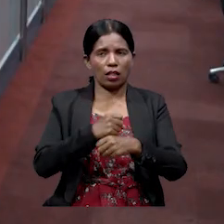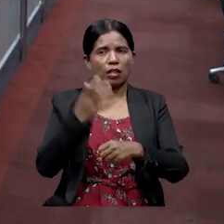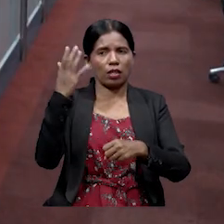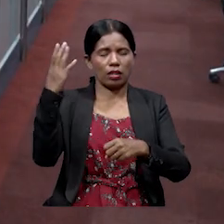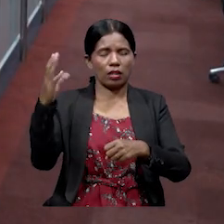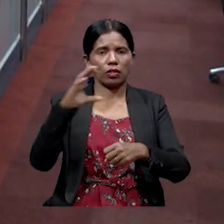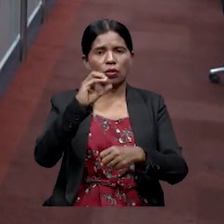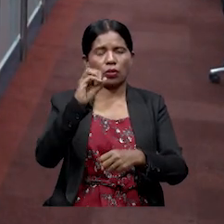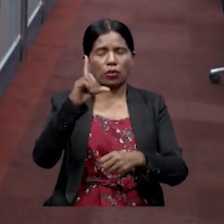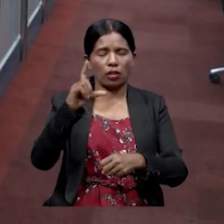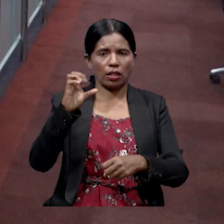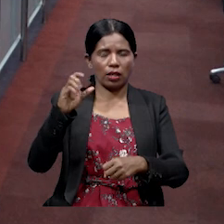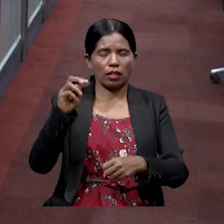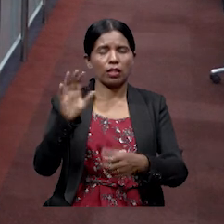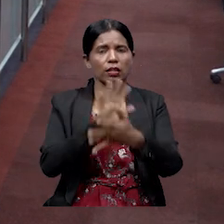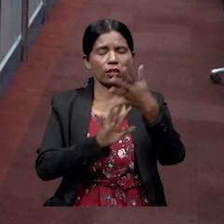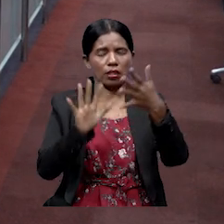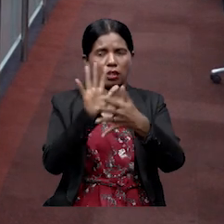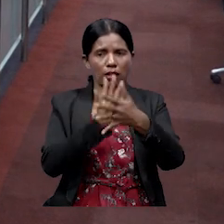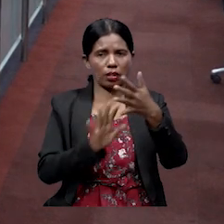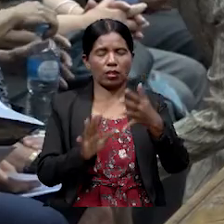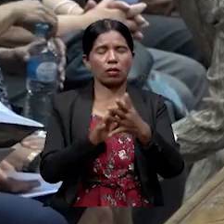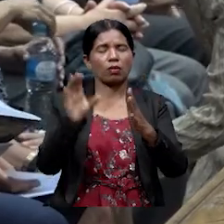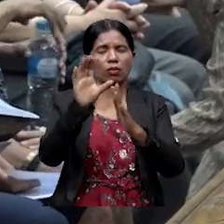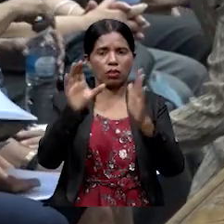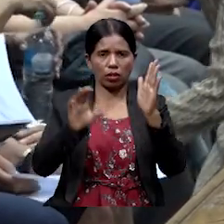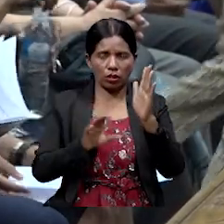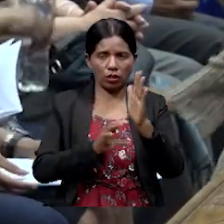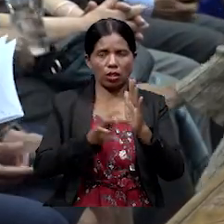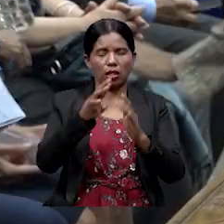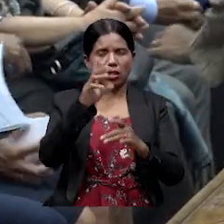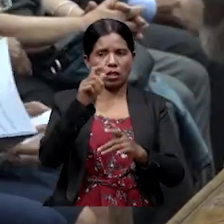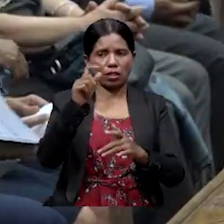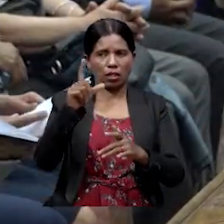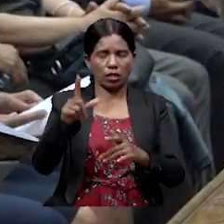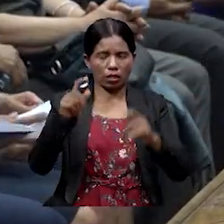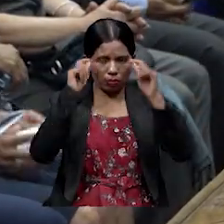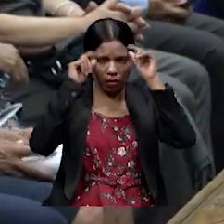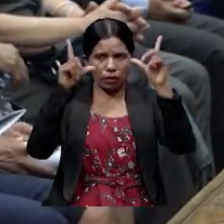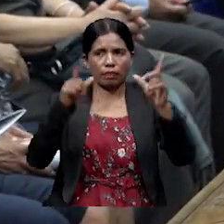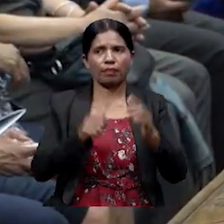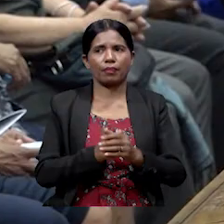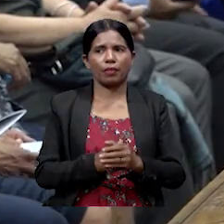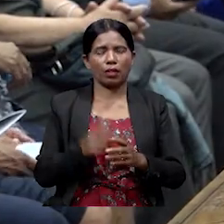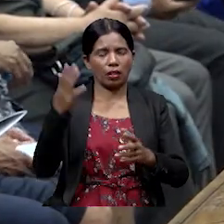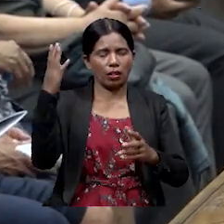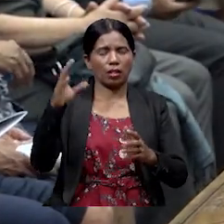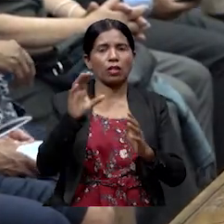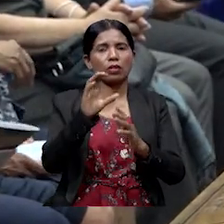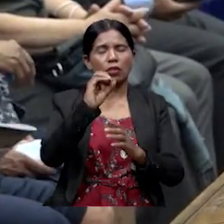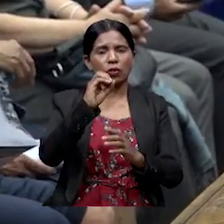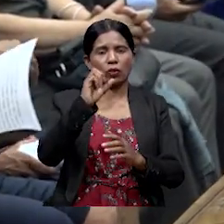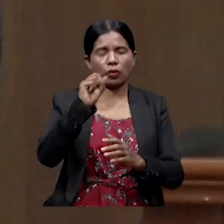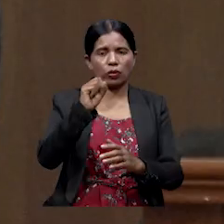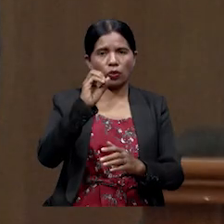solene, onde comemora a existência da Constituição República Democrática Timor-Leste. E a sessão solene participa